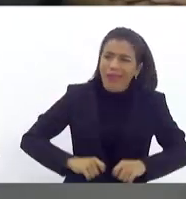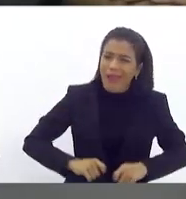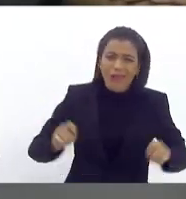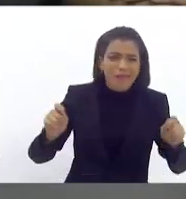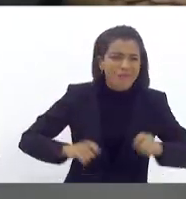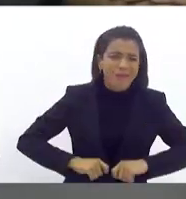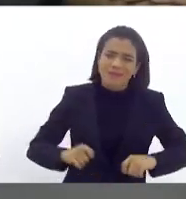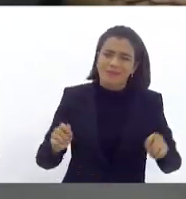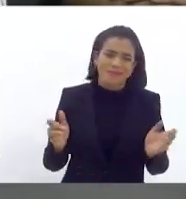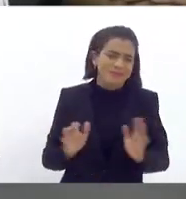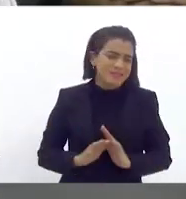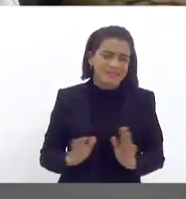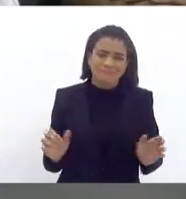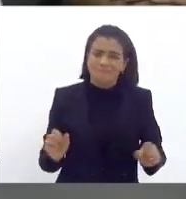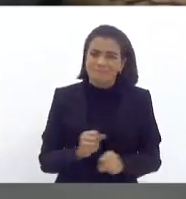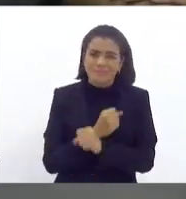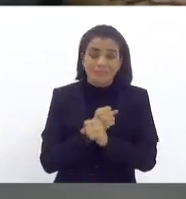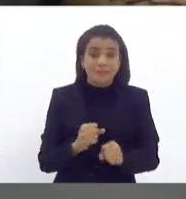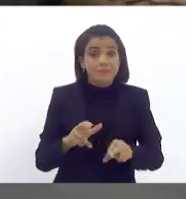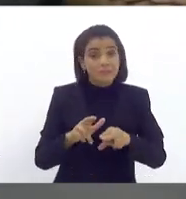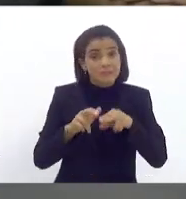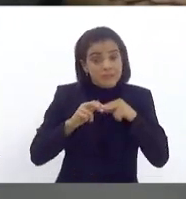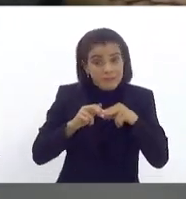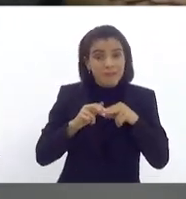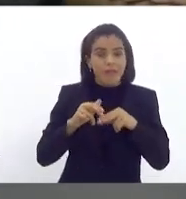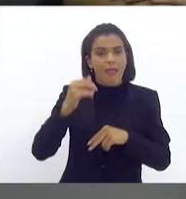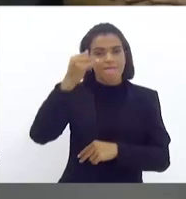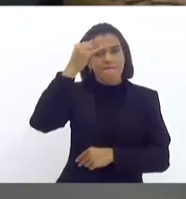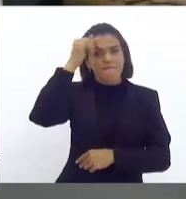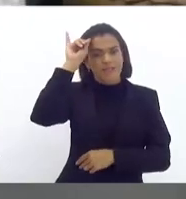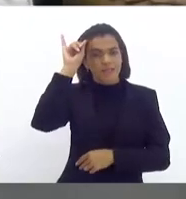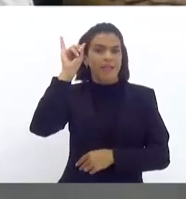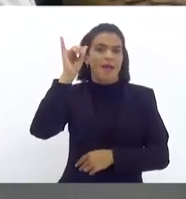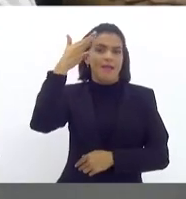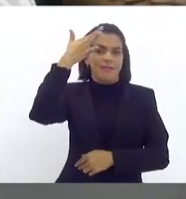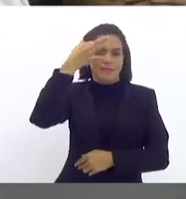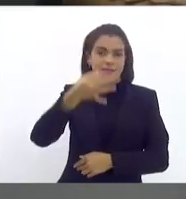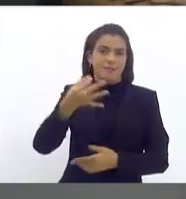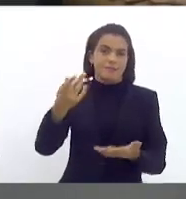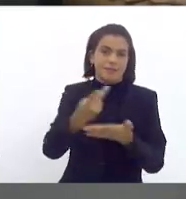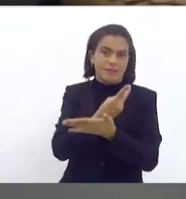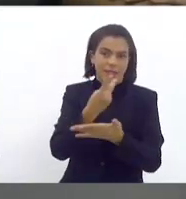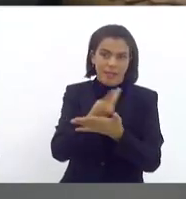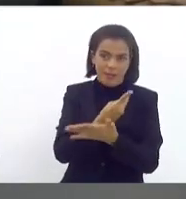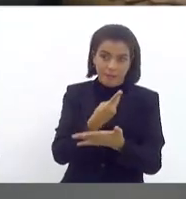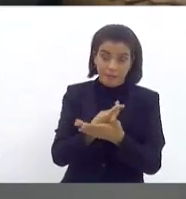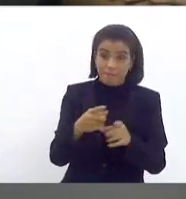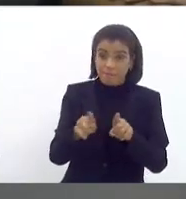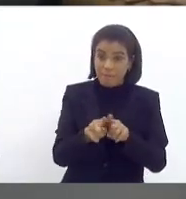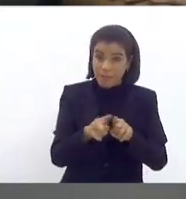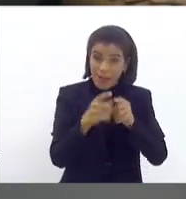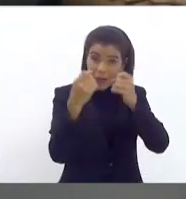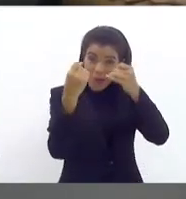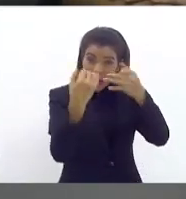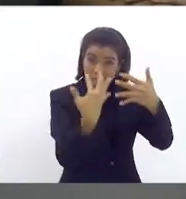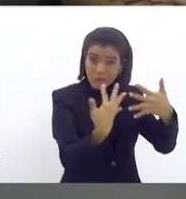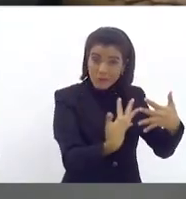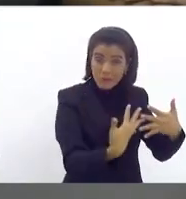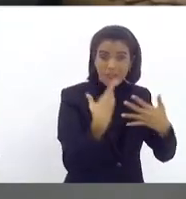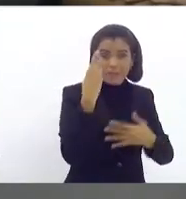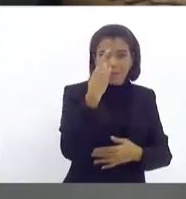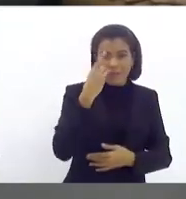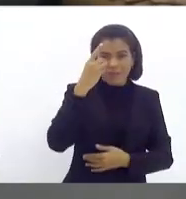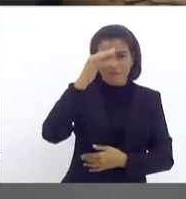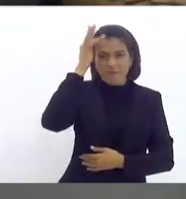não. possibilidade. Então, por isso, e para evitar essa interpretação, e até eu tive que explicar isso ao deputado Fred Pacheco,